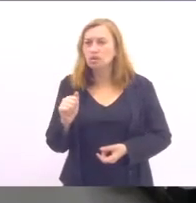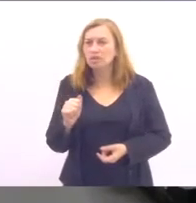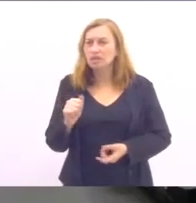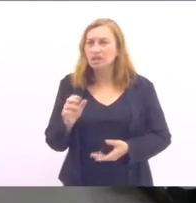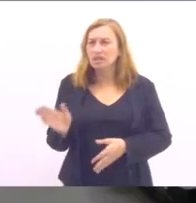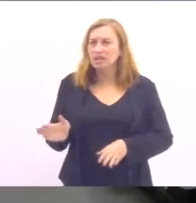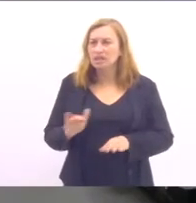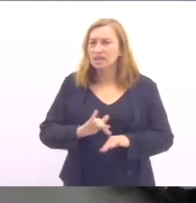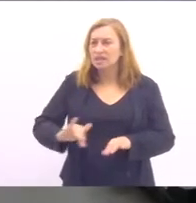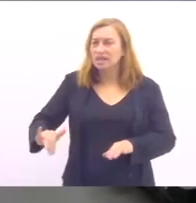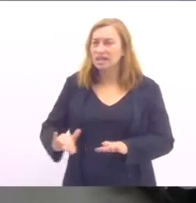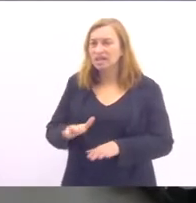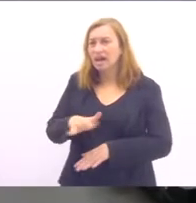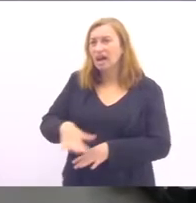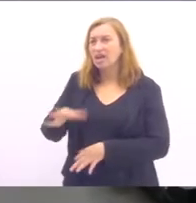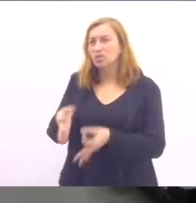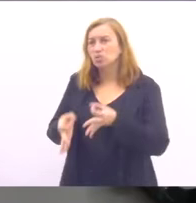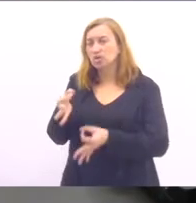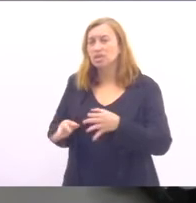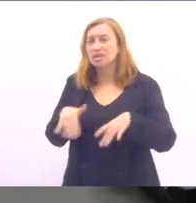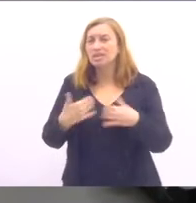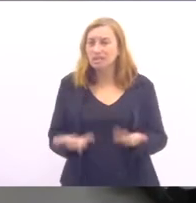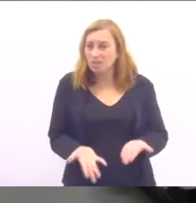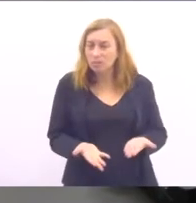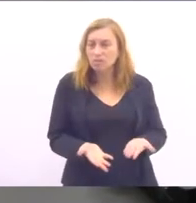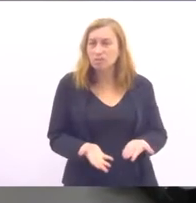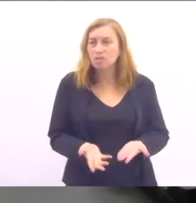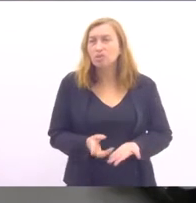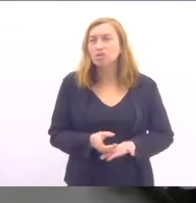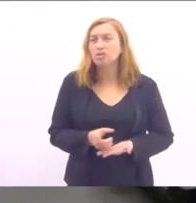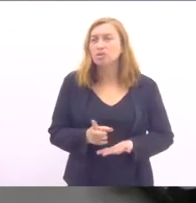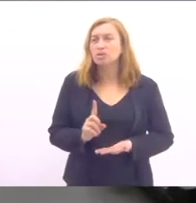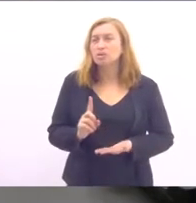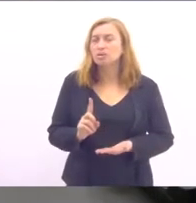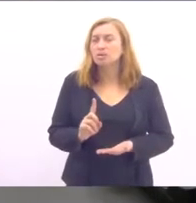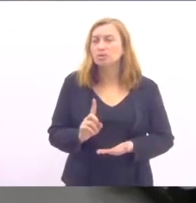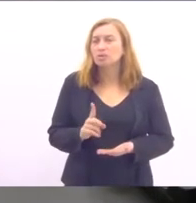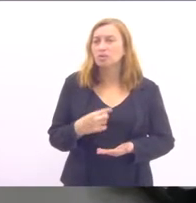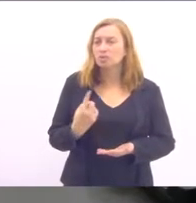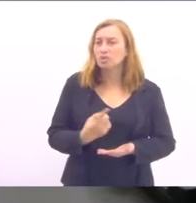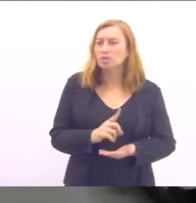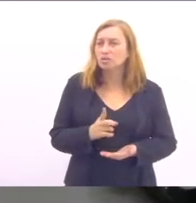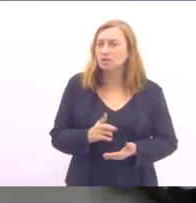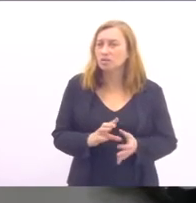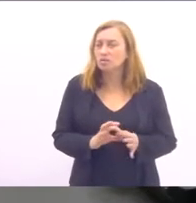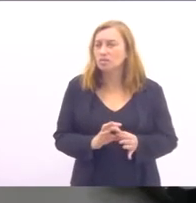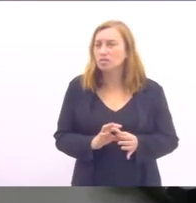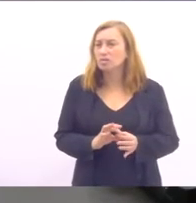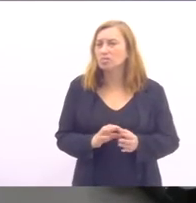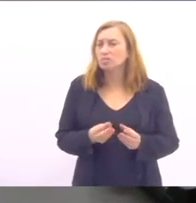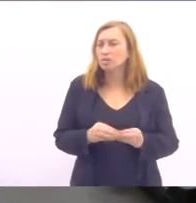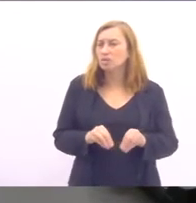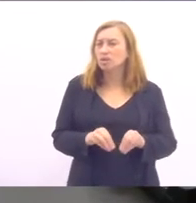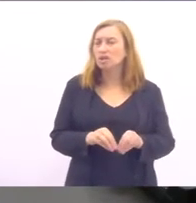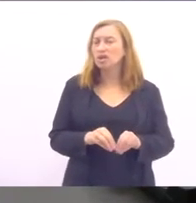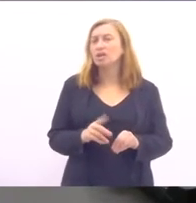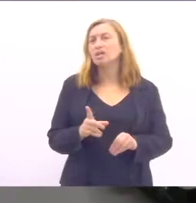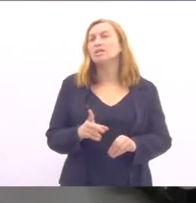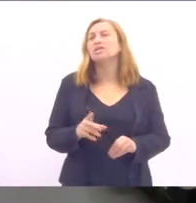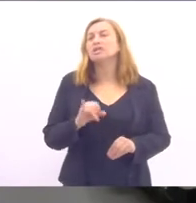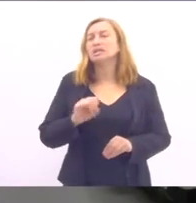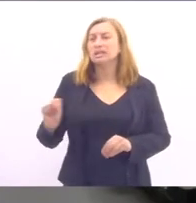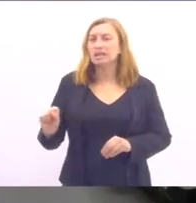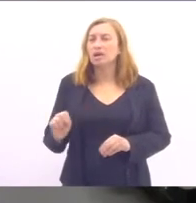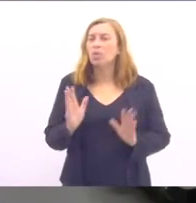jurídico. Então, o nosso não extermina o dado, né? Então, o parecer da